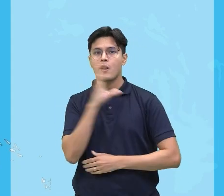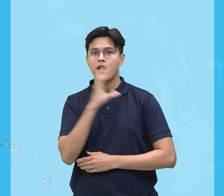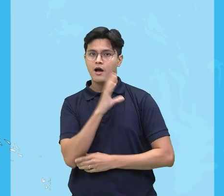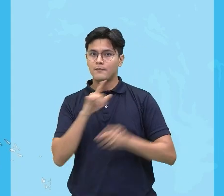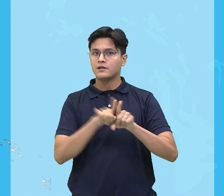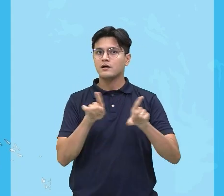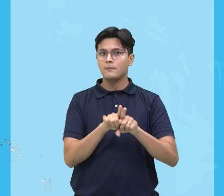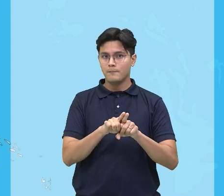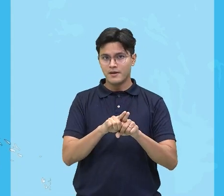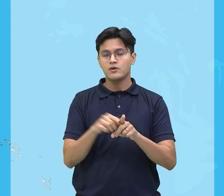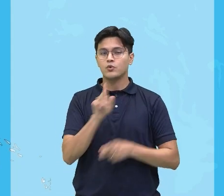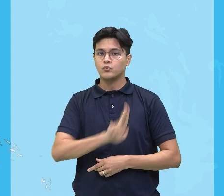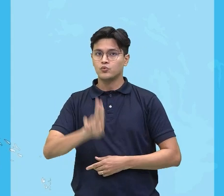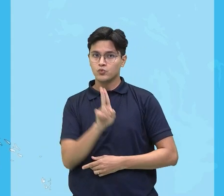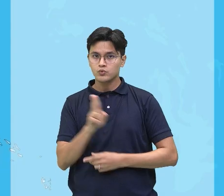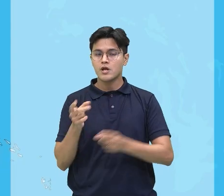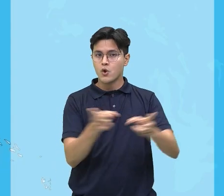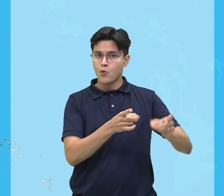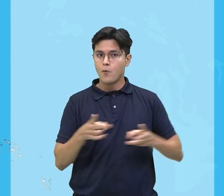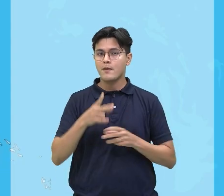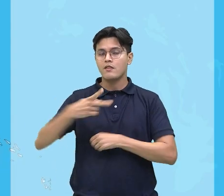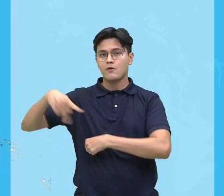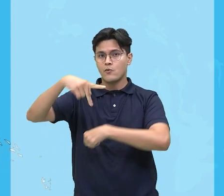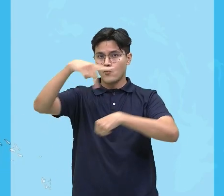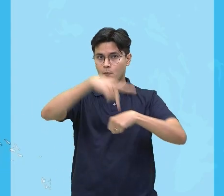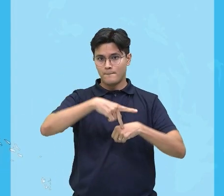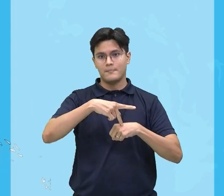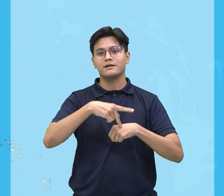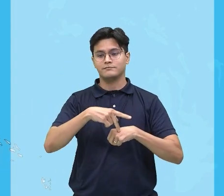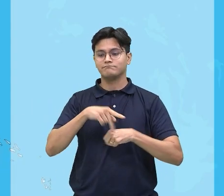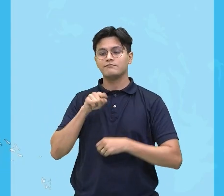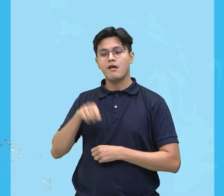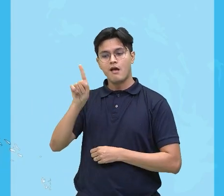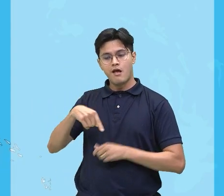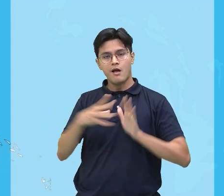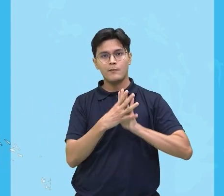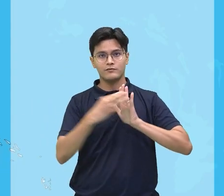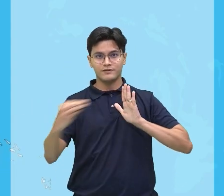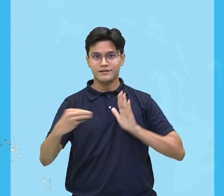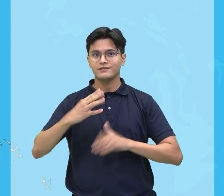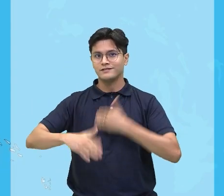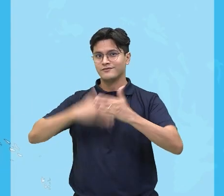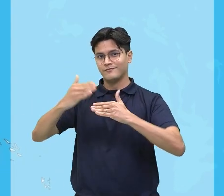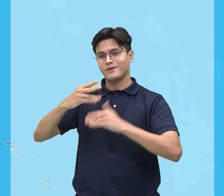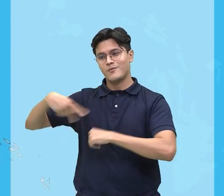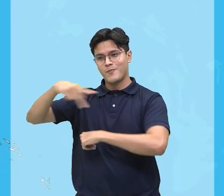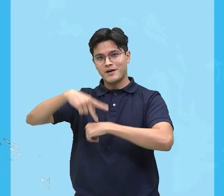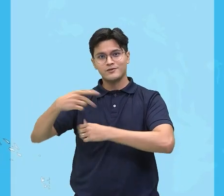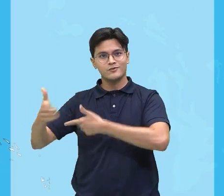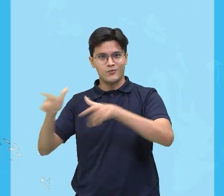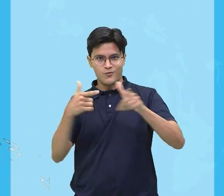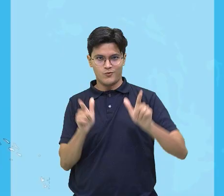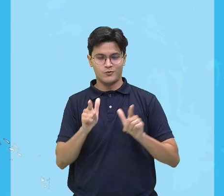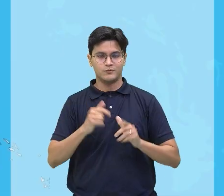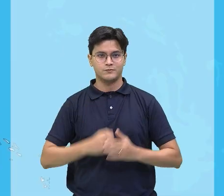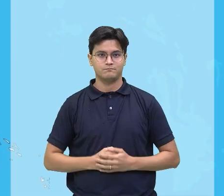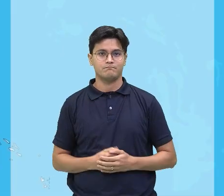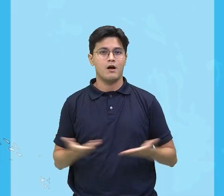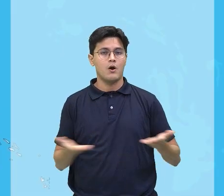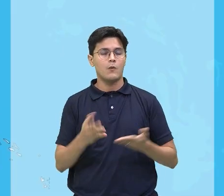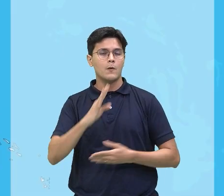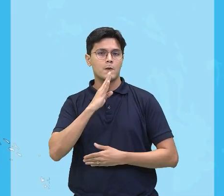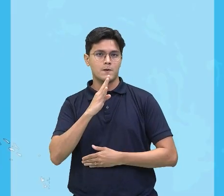comércio internacional, servindo de exemplo de desenvolvimento para outras nações. Vamos conhecer um pouco